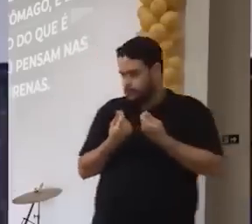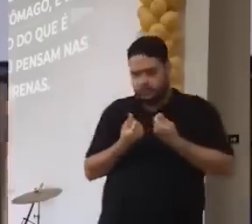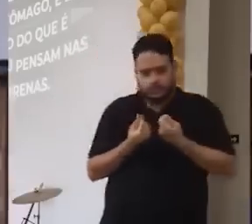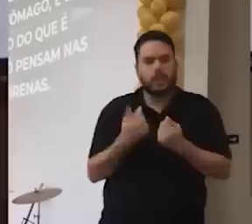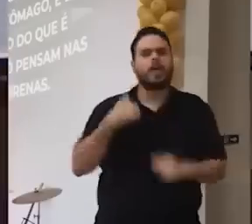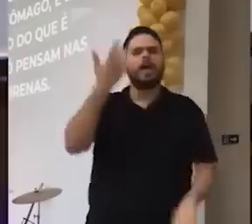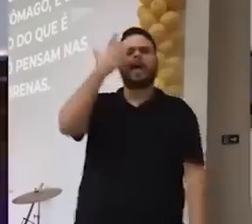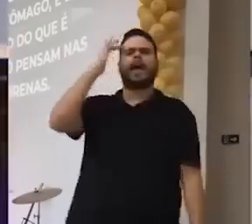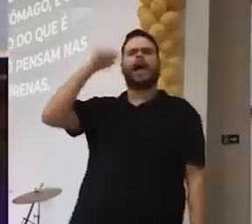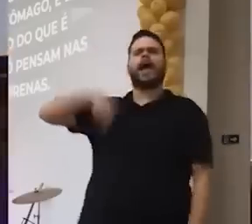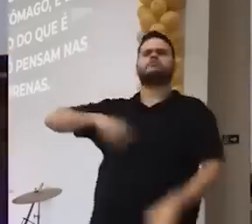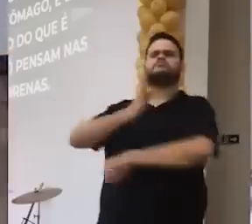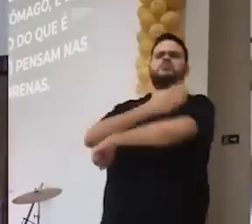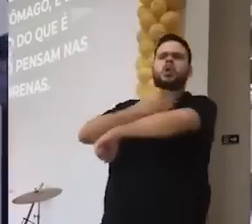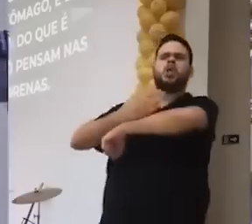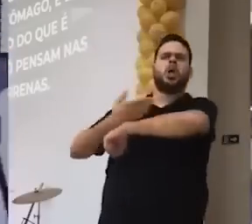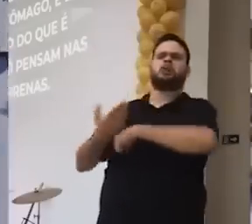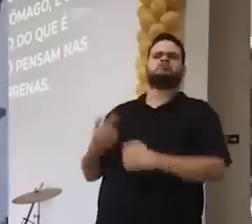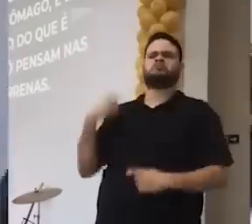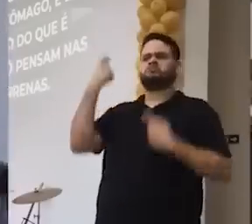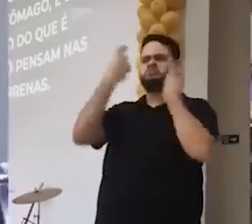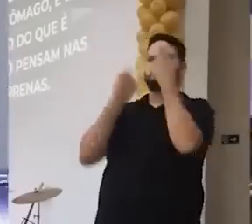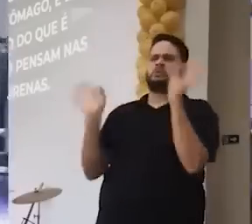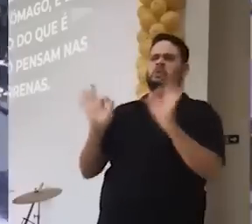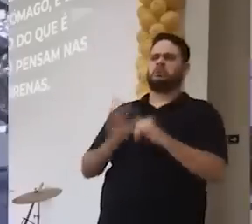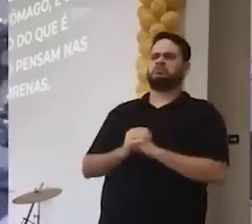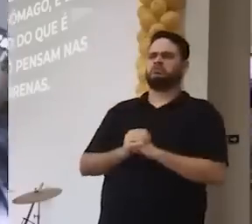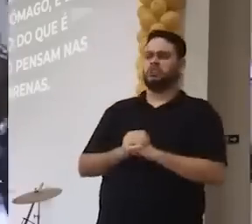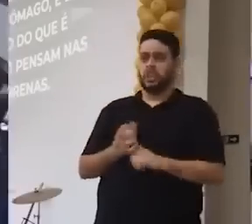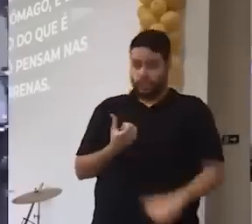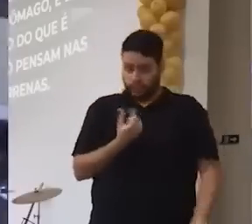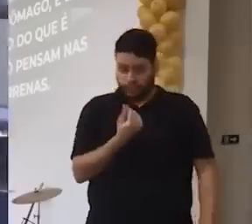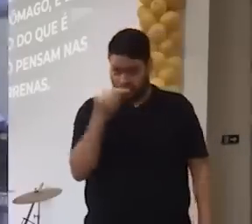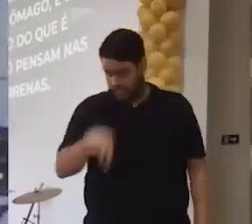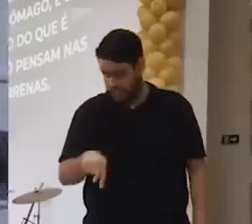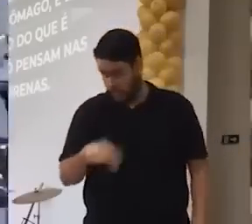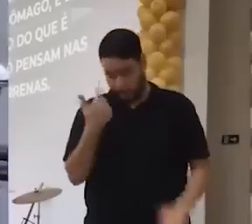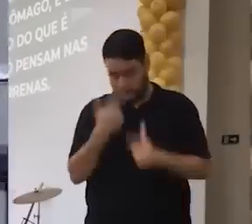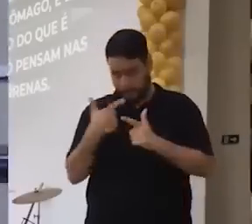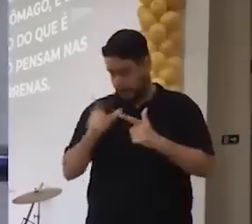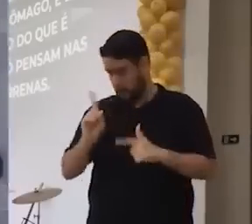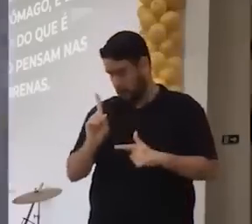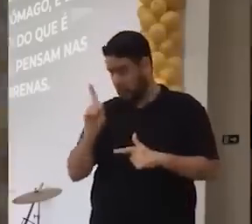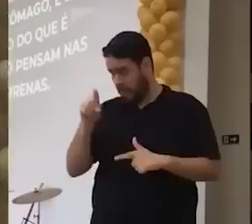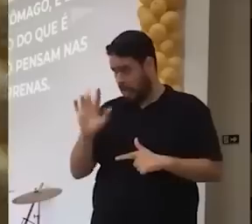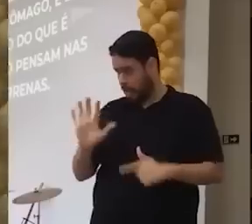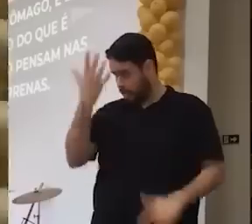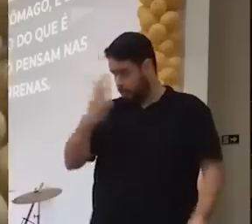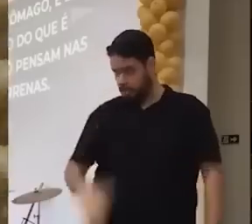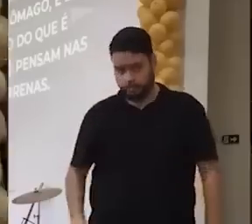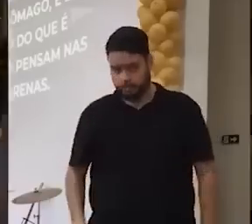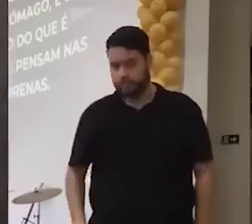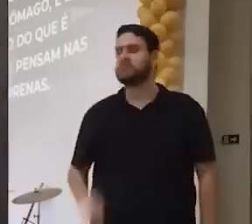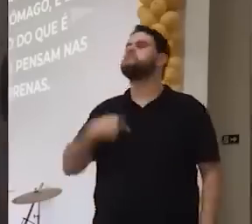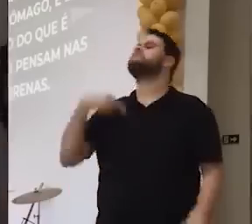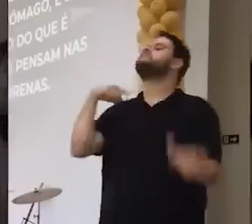ladrão. Dinheiro aqui não é problema, né? É solução. Mas deixa eu fazer uma perguntinha.